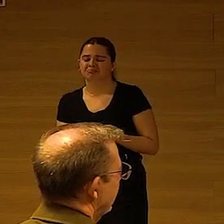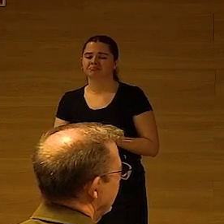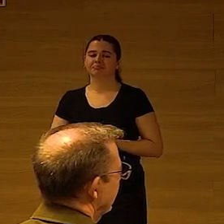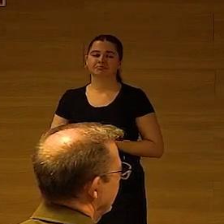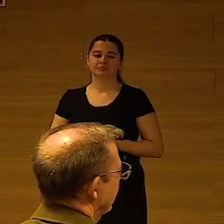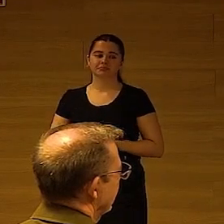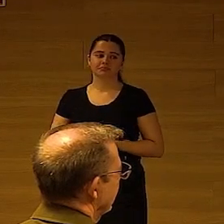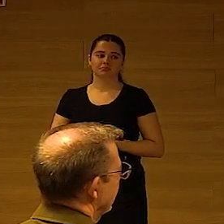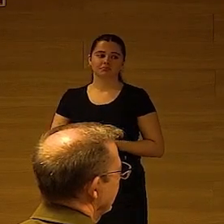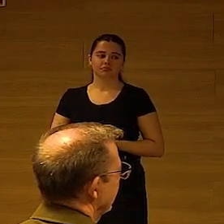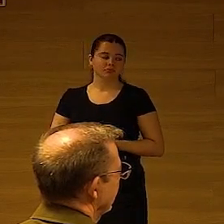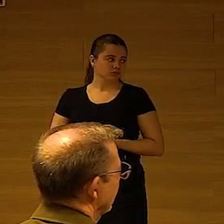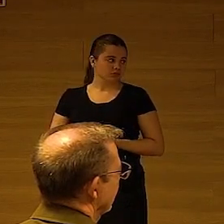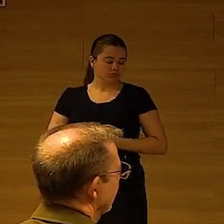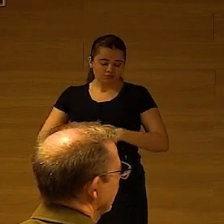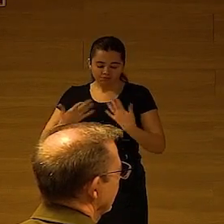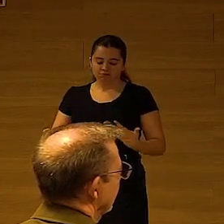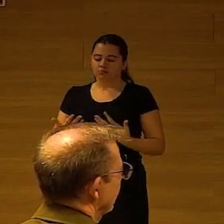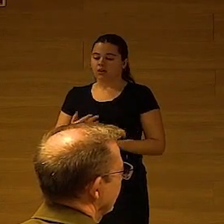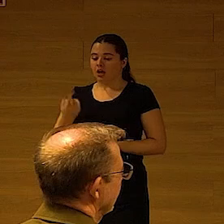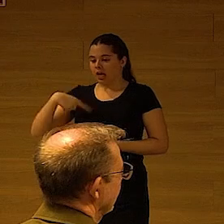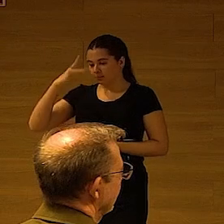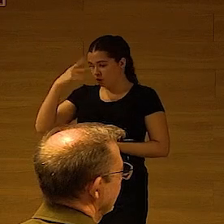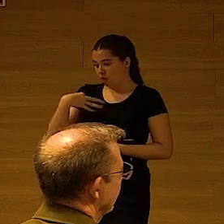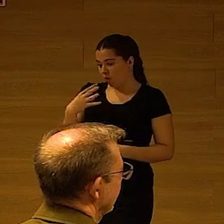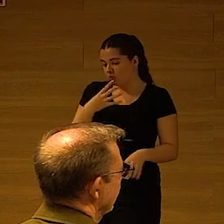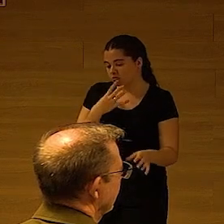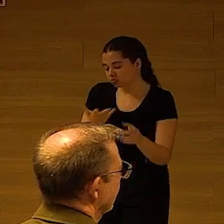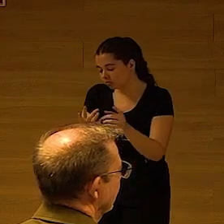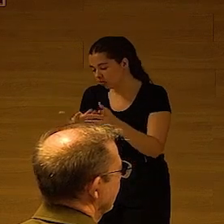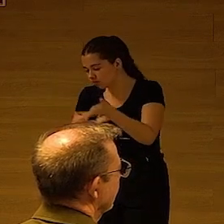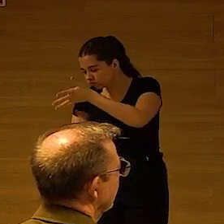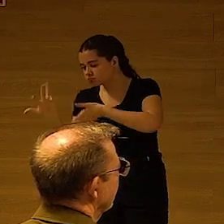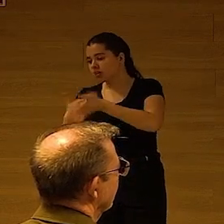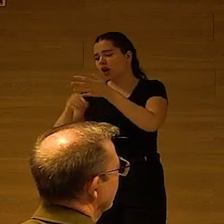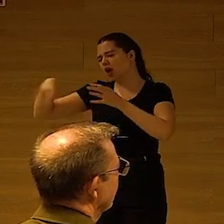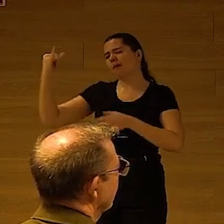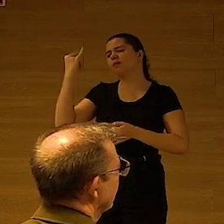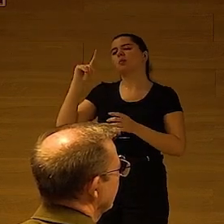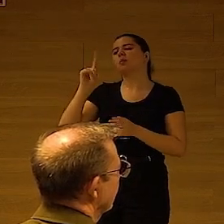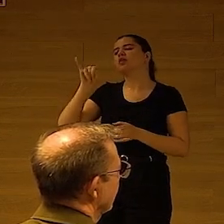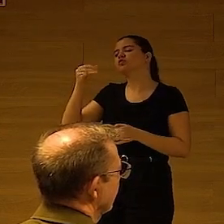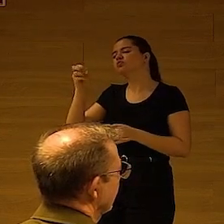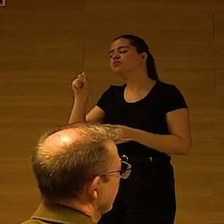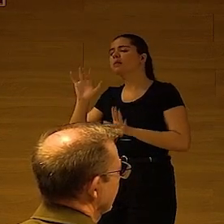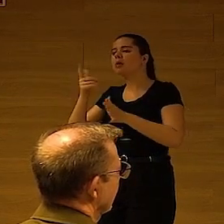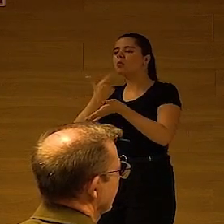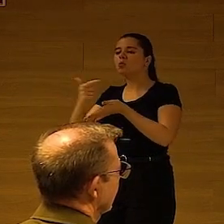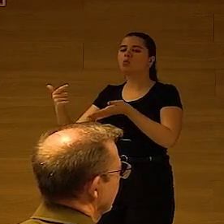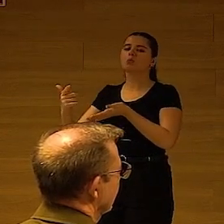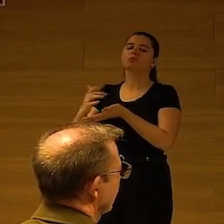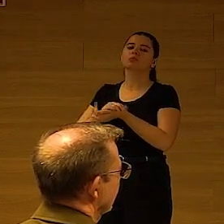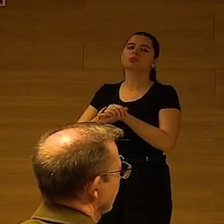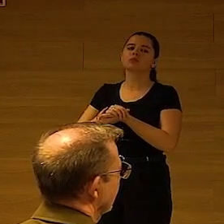das pessoas que eu conheci que foram importantíssimas, não tão só como João Silvério, mas também mais adiante, foi o Raduan Nassar, um escritor que